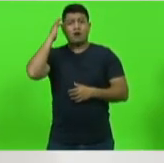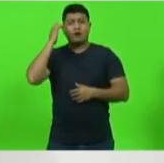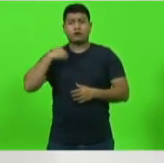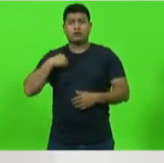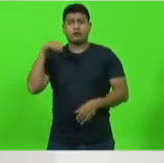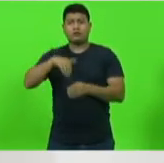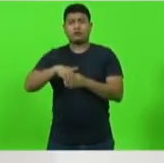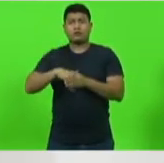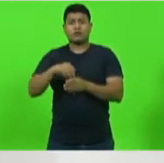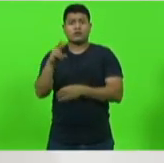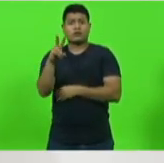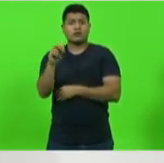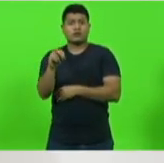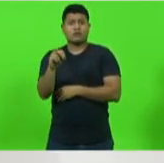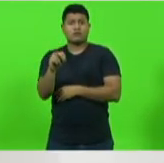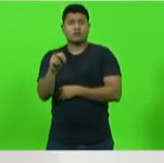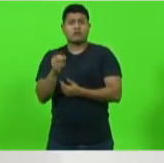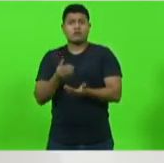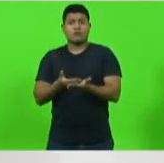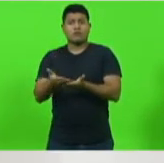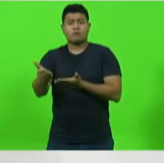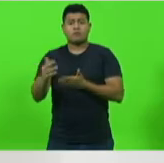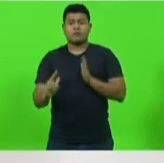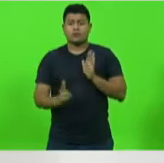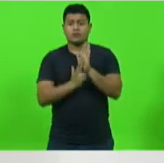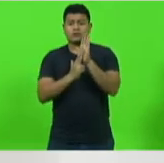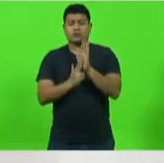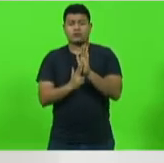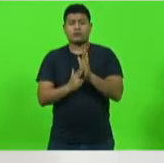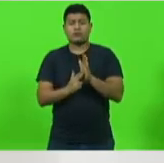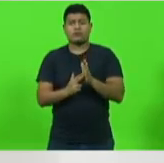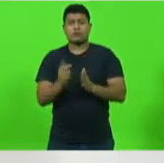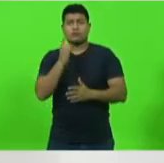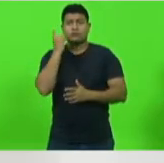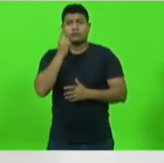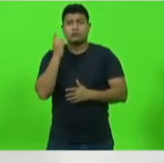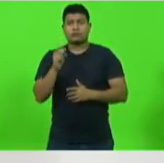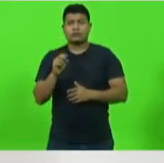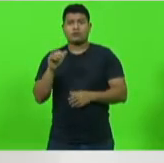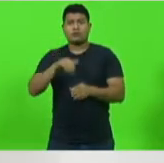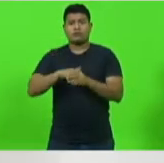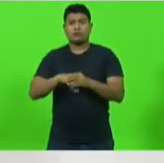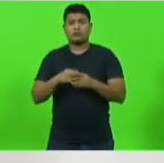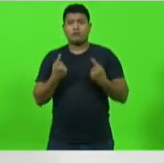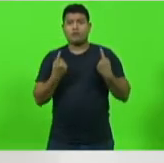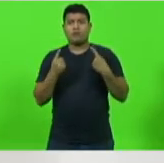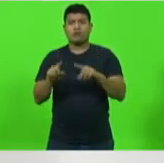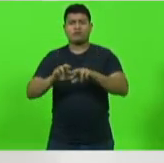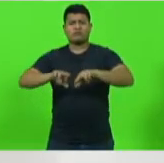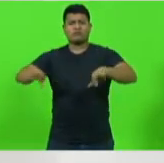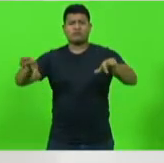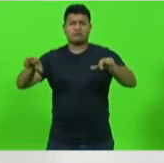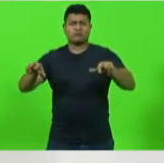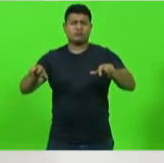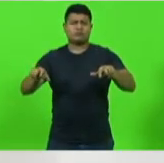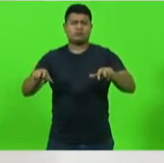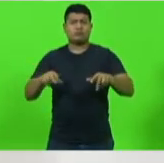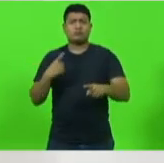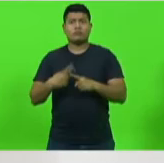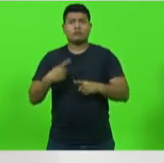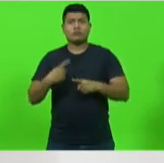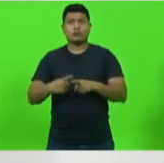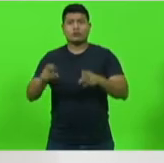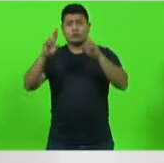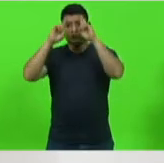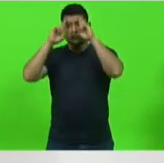não desde que assumi, desde que começou. Votei contra as galerias diversas vezes, porque respeito